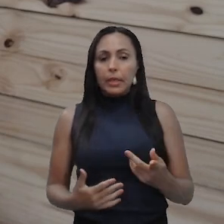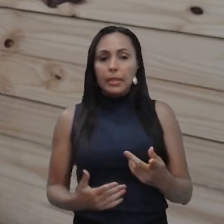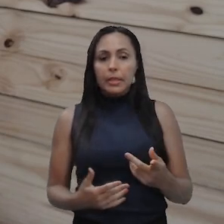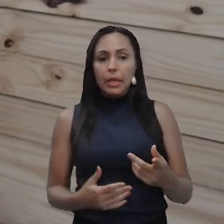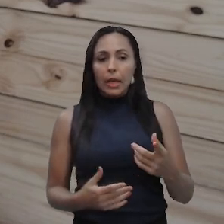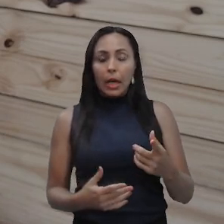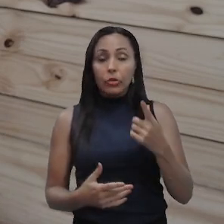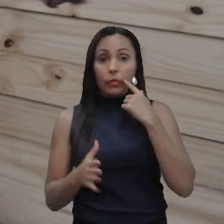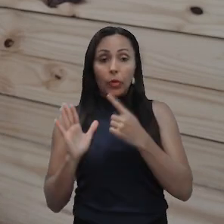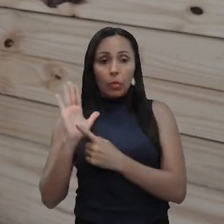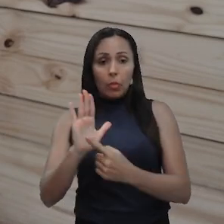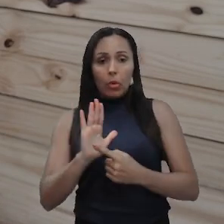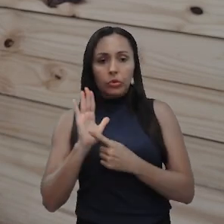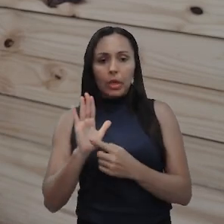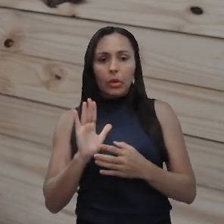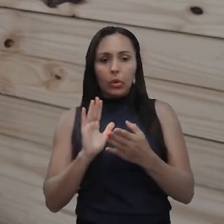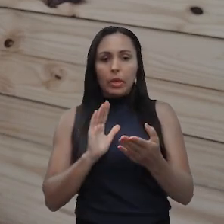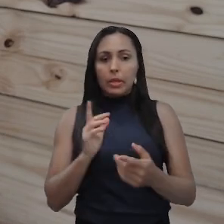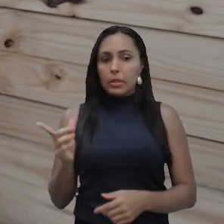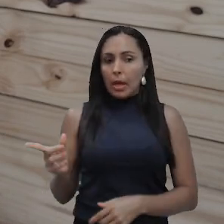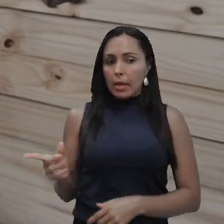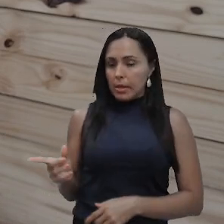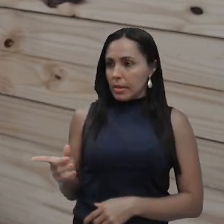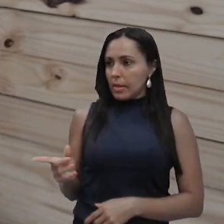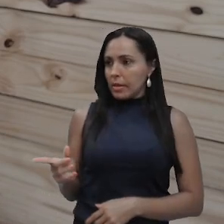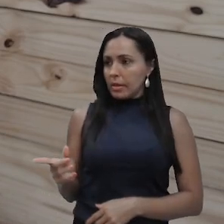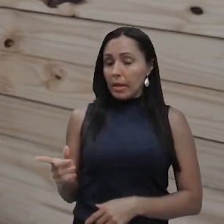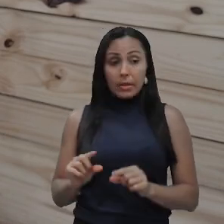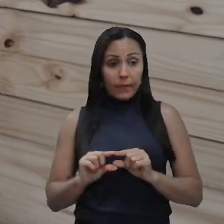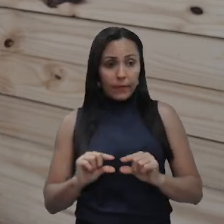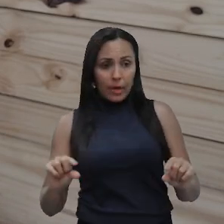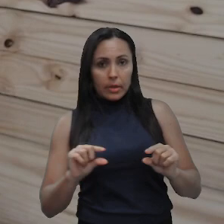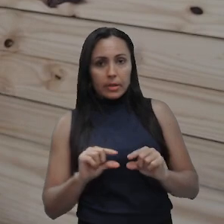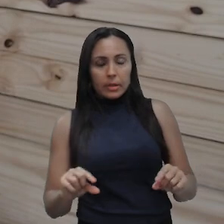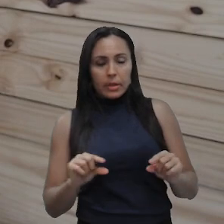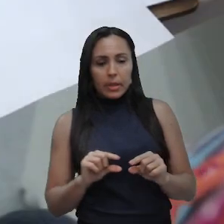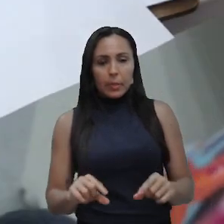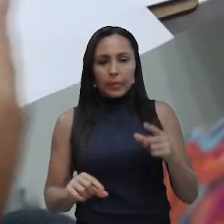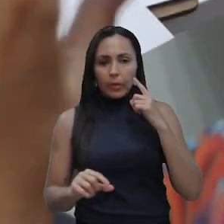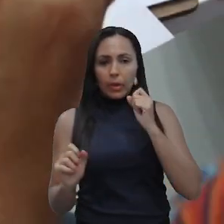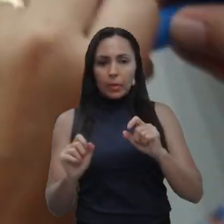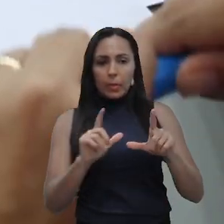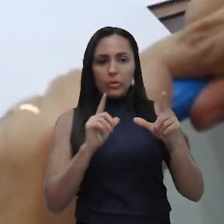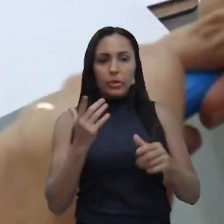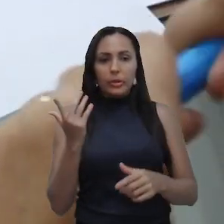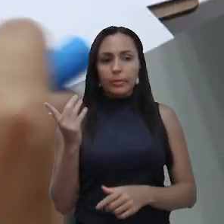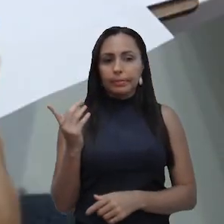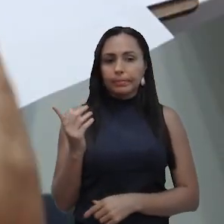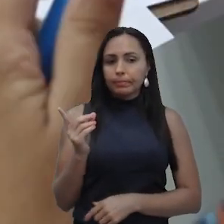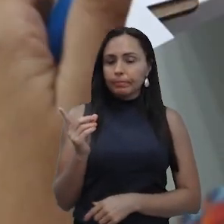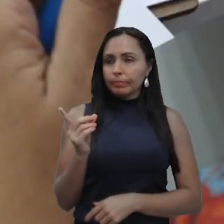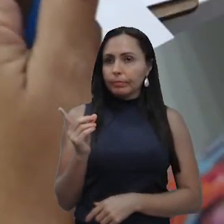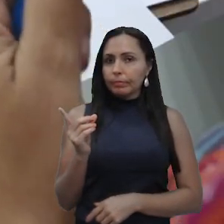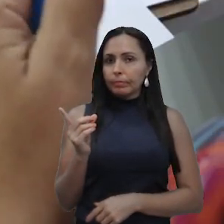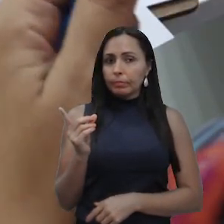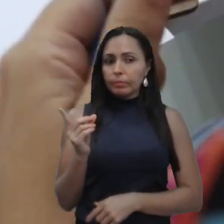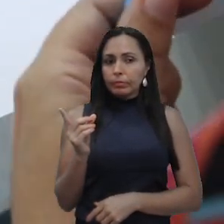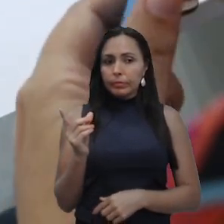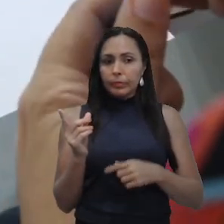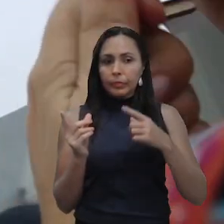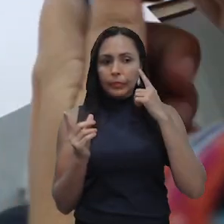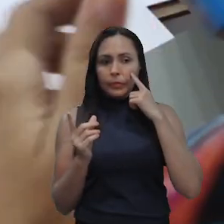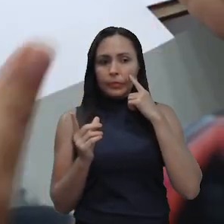trouxe até essa frasezinha aqui, vou pedir para os meninos colocarem a imagem, que é do Timothy